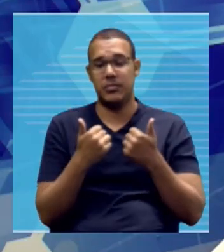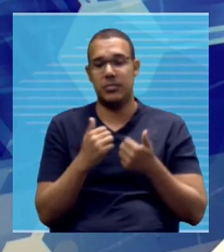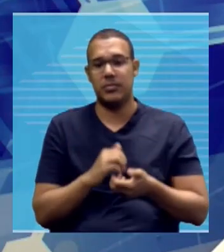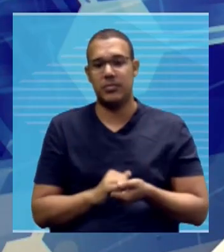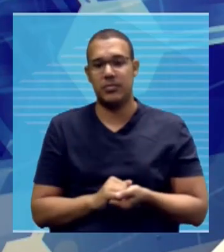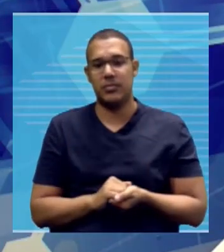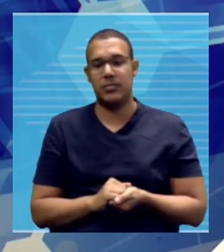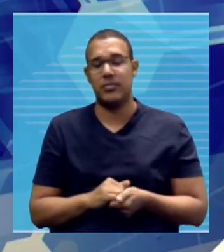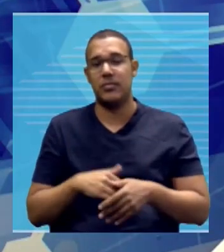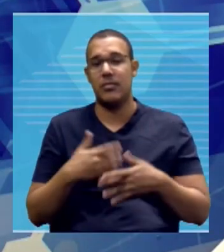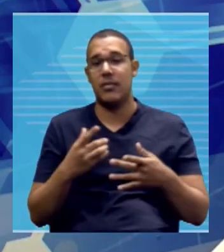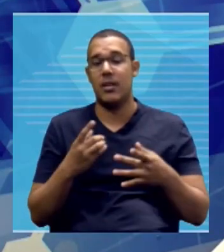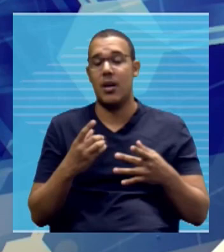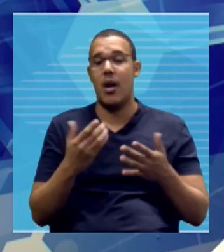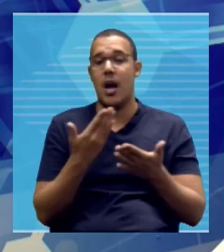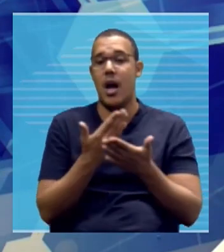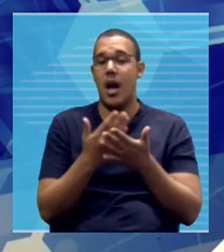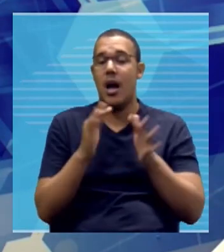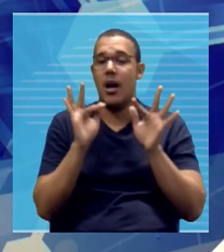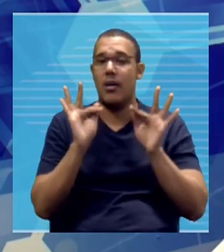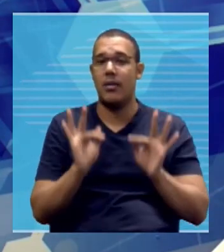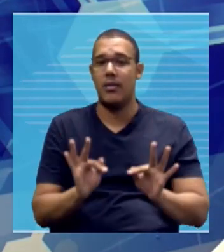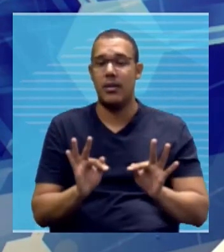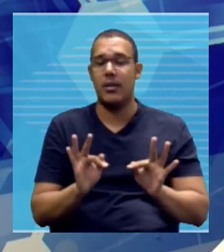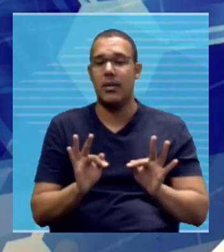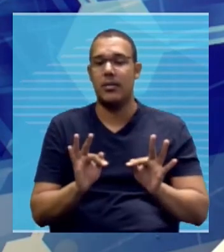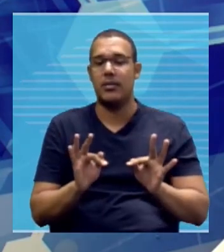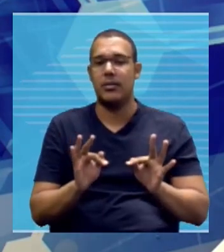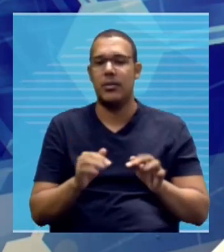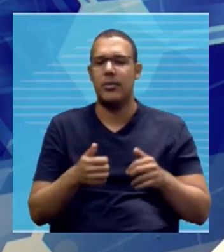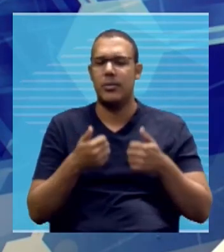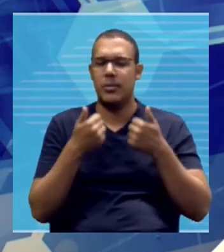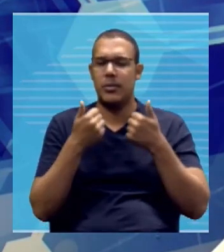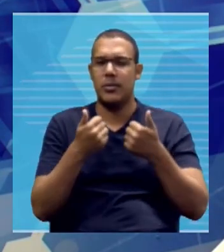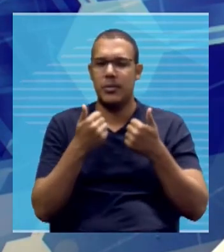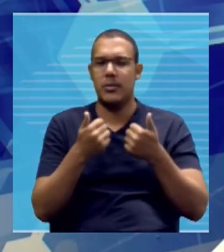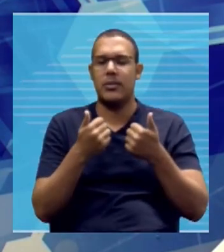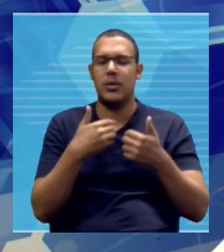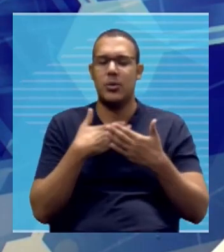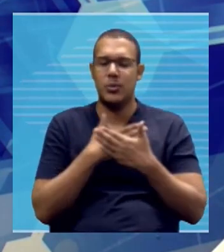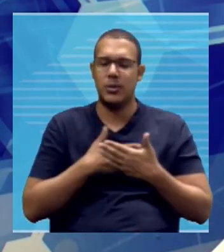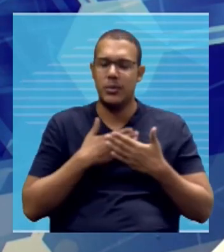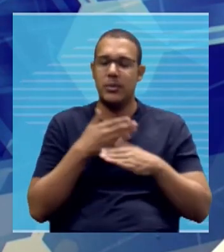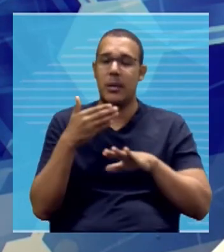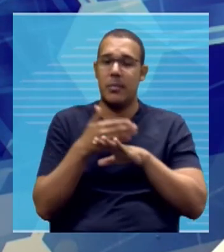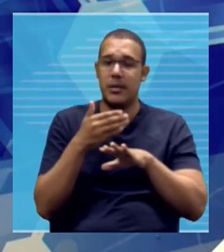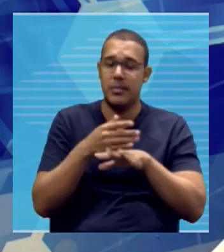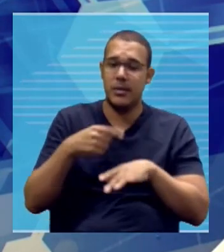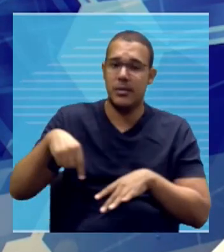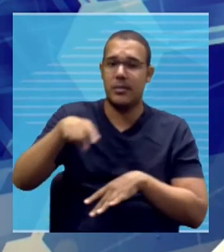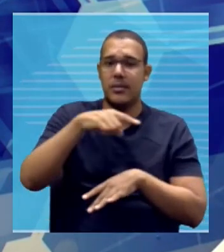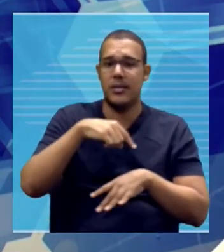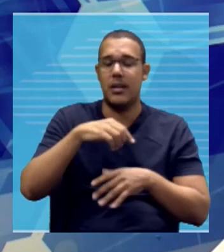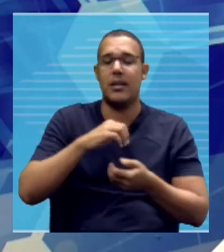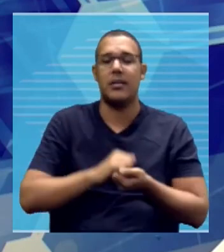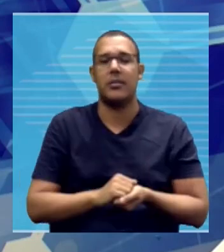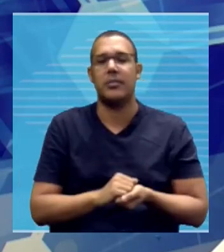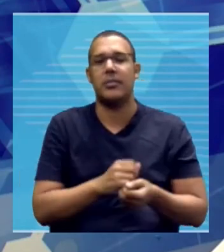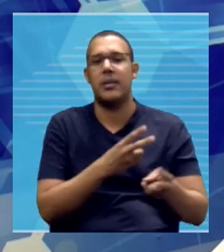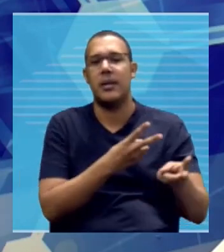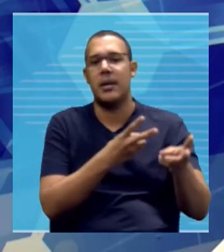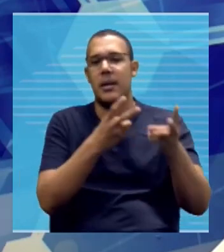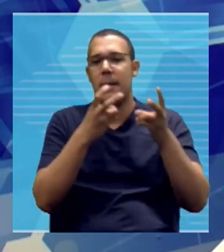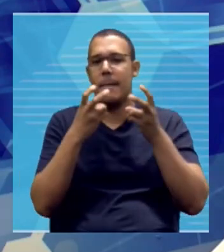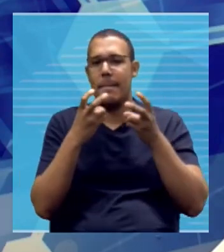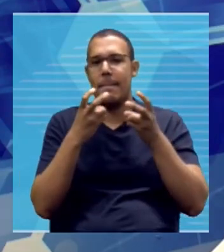galerinha nosso encontro vai chegando ao fim foi legal demais eu gostei bastante da participação de vocês e de perceber que